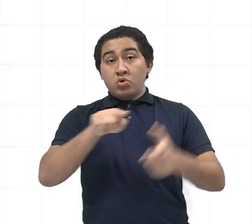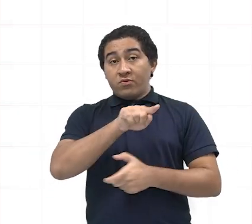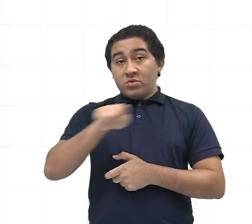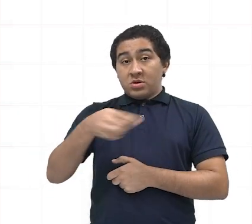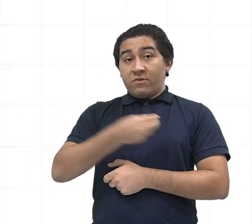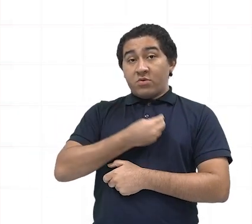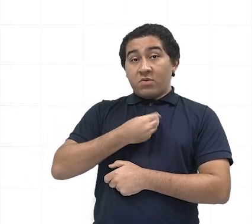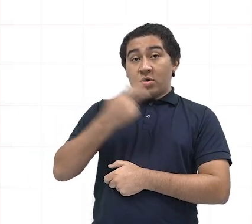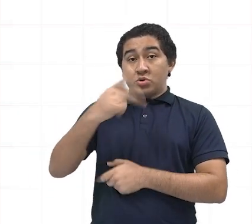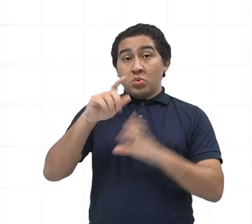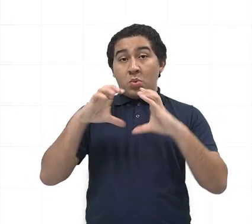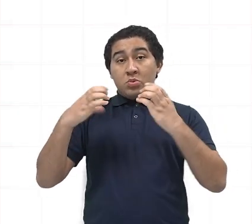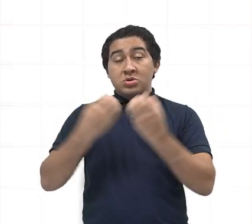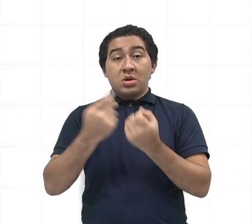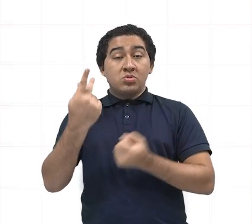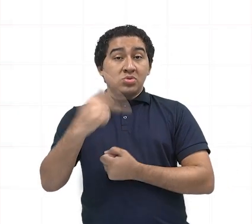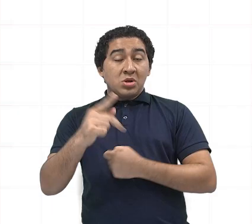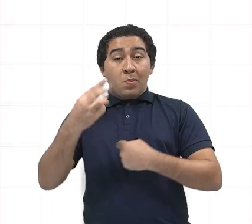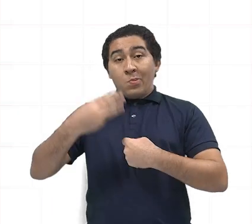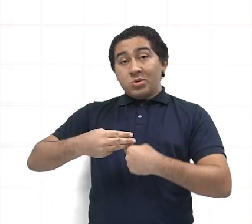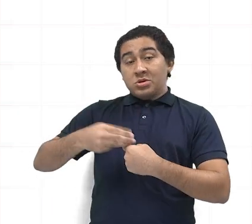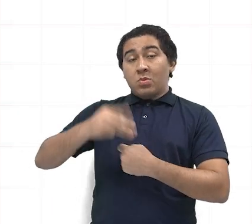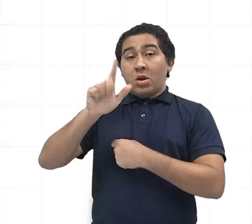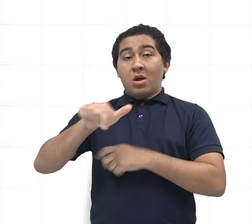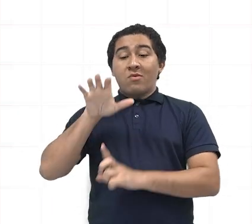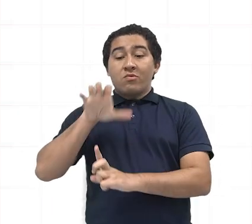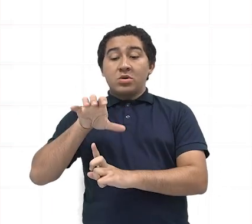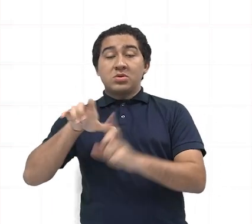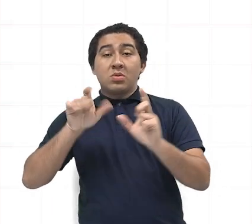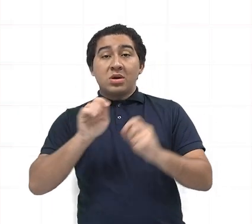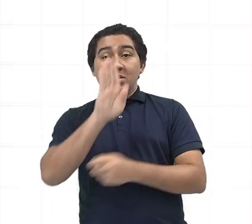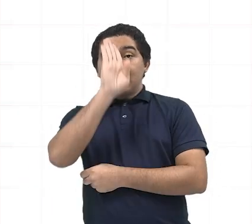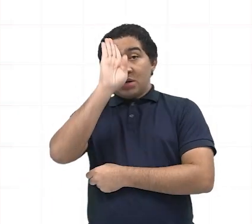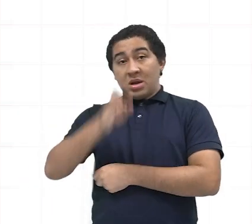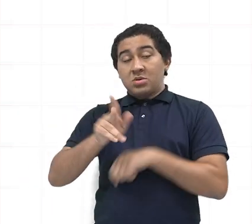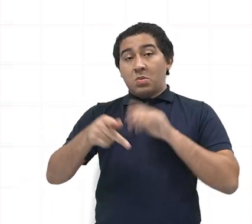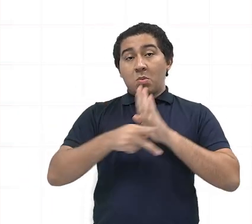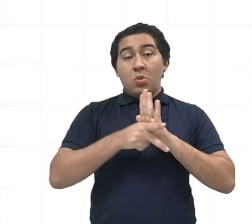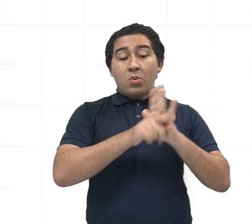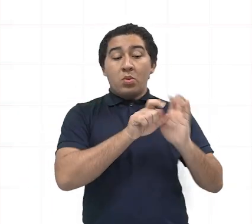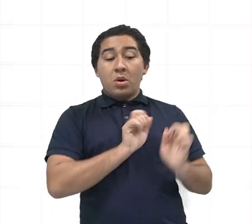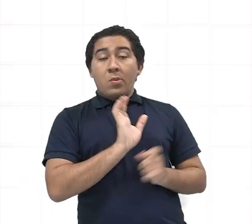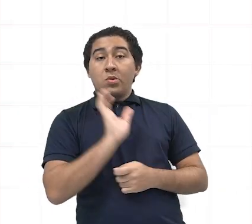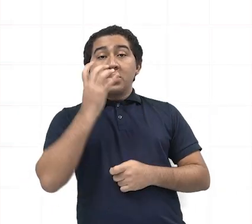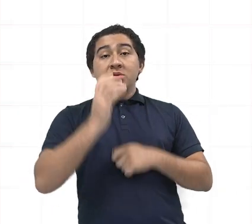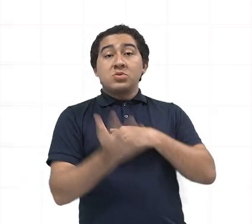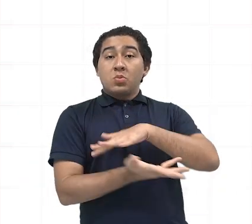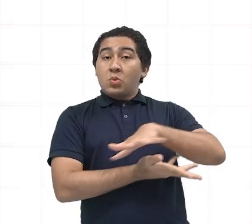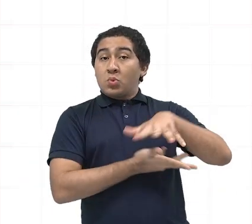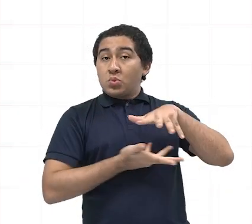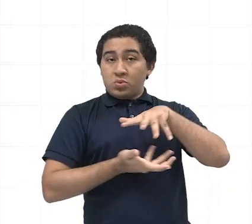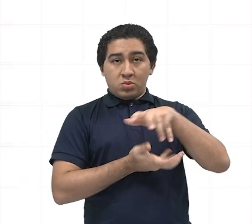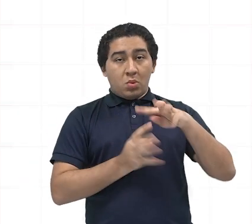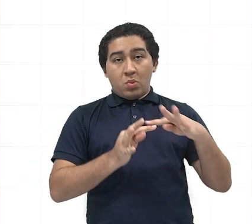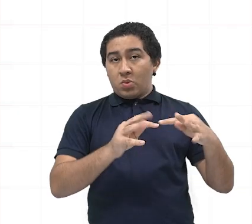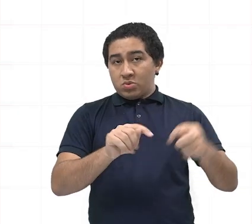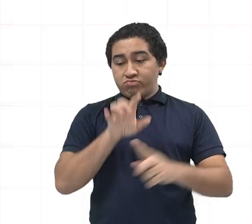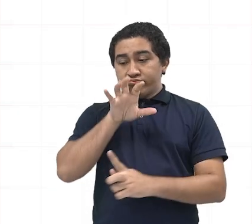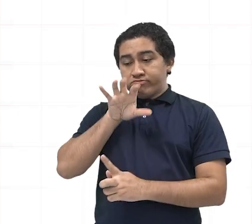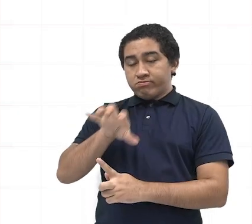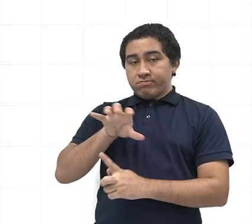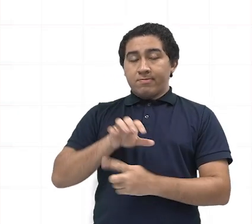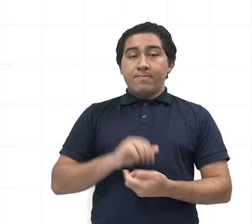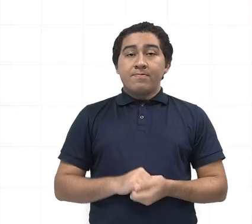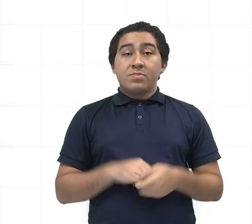suas comunidades, nos seus municípios, são influenciados diretamente pelo que acontece no mundo,